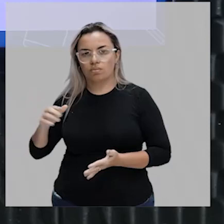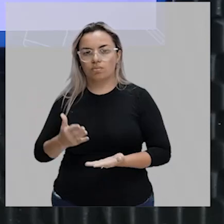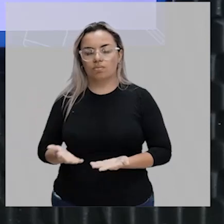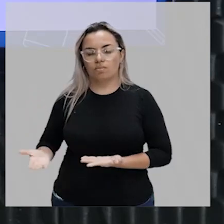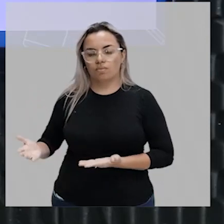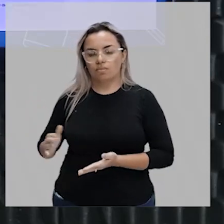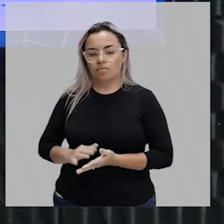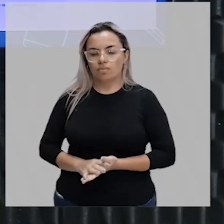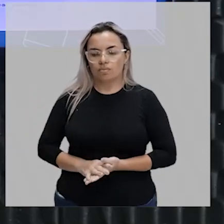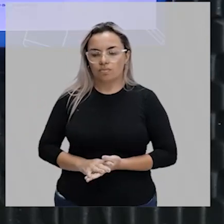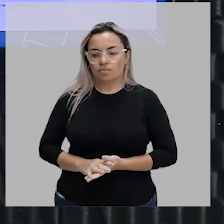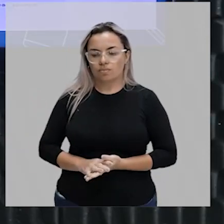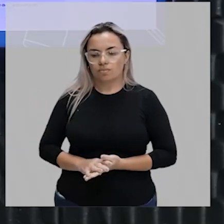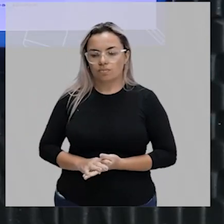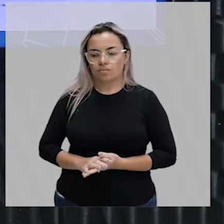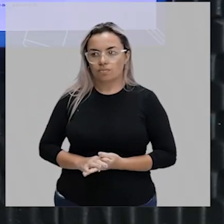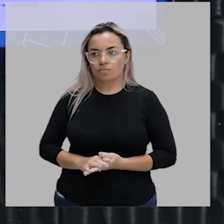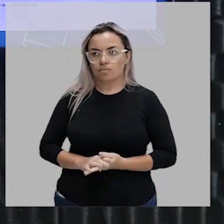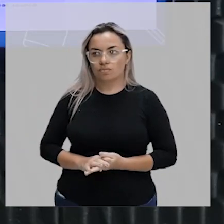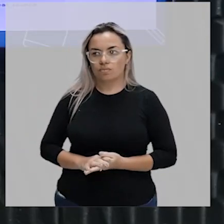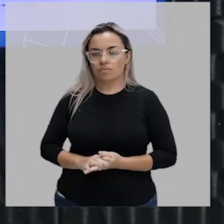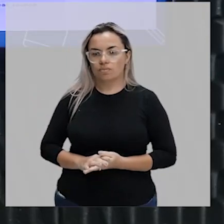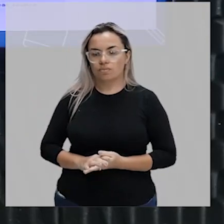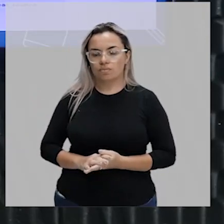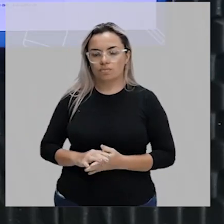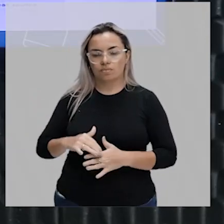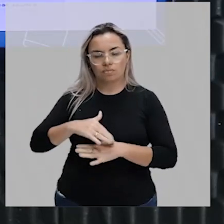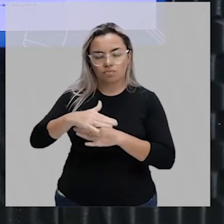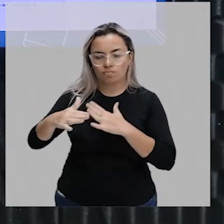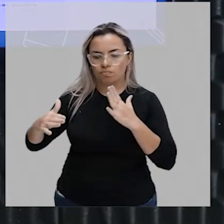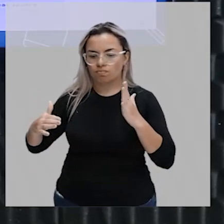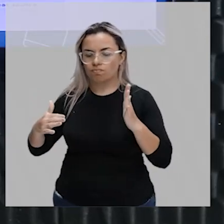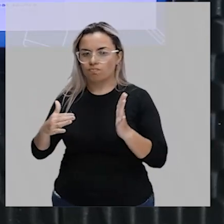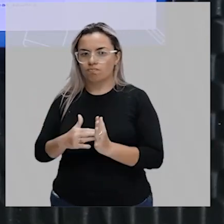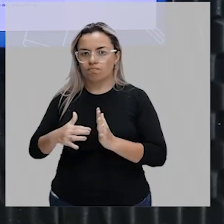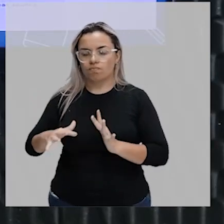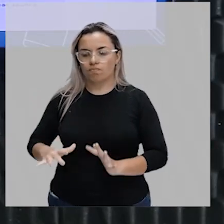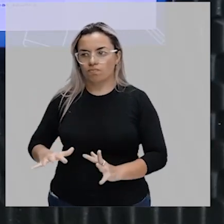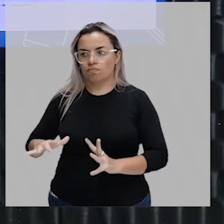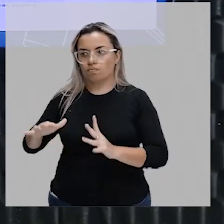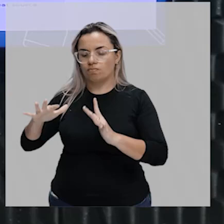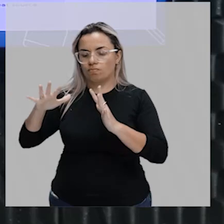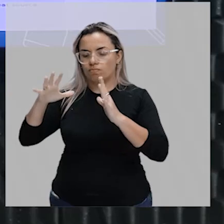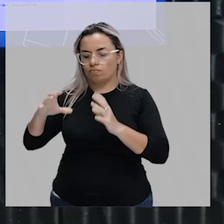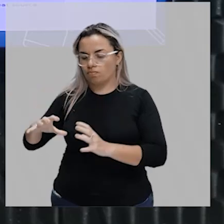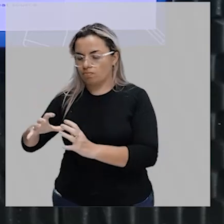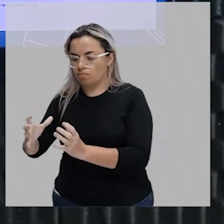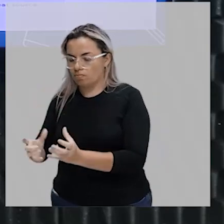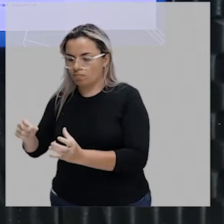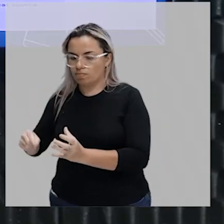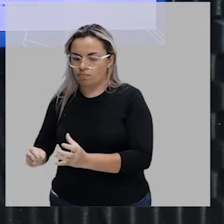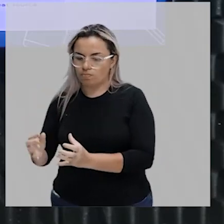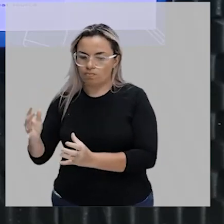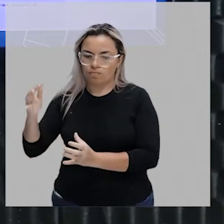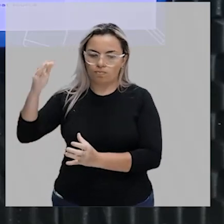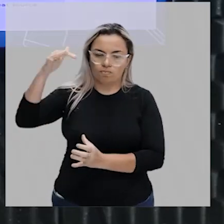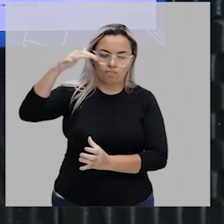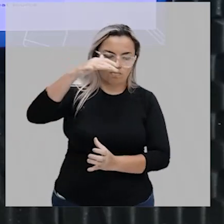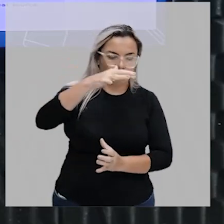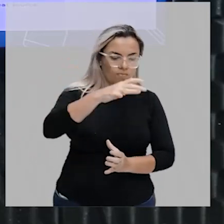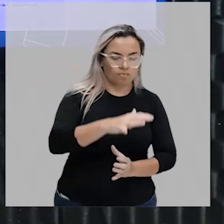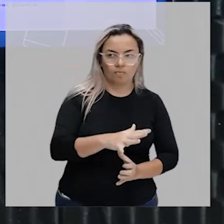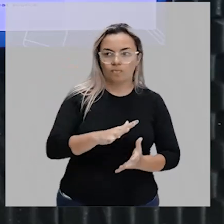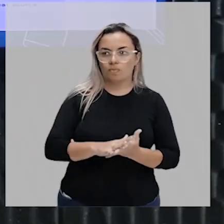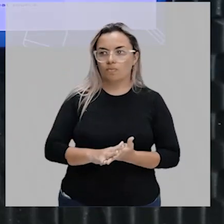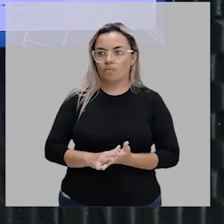e H2. Então, tudo aqui, todos esses gases estão aqui circulando, tá? Então, tá aqui, ó,